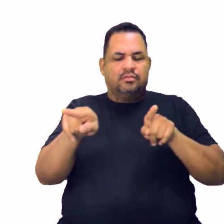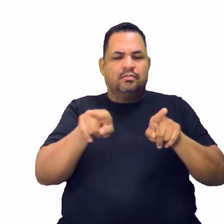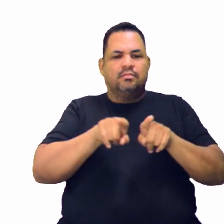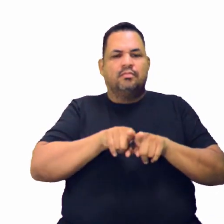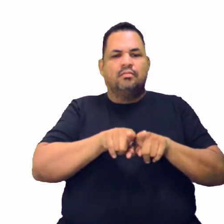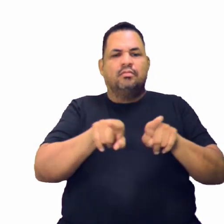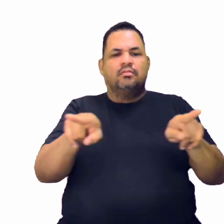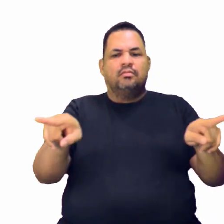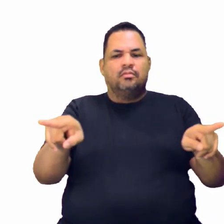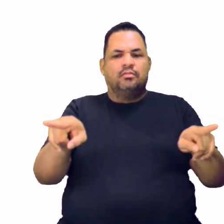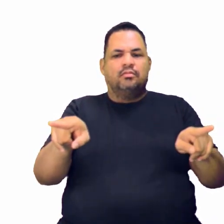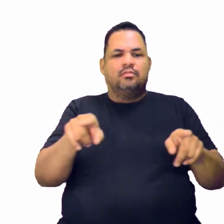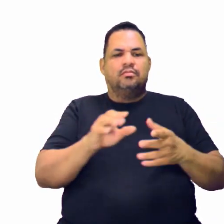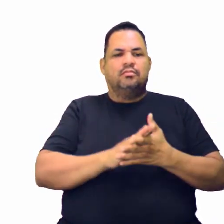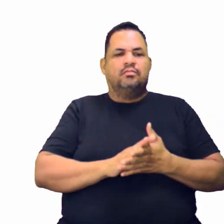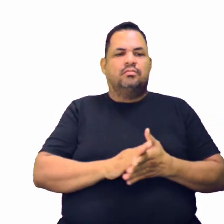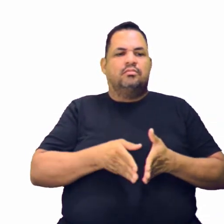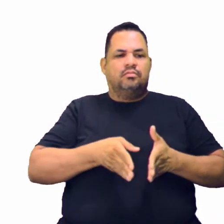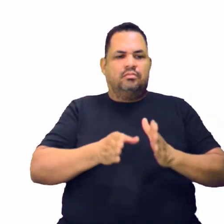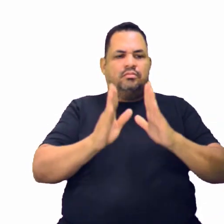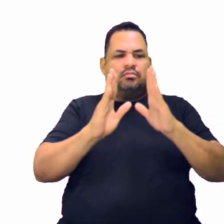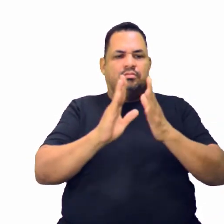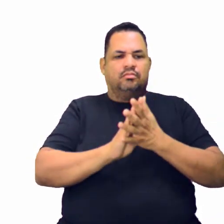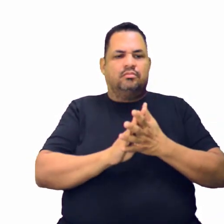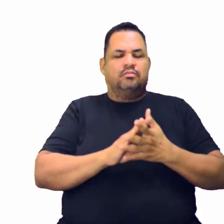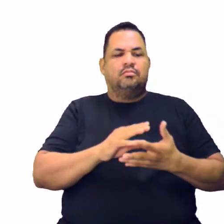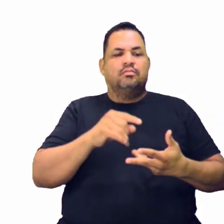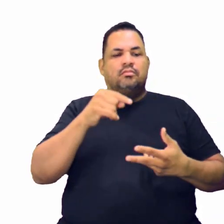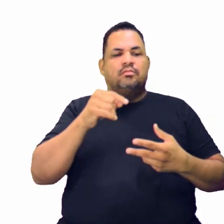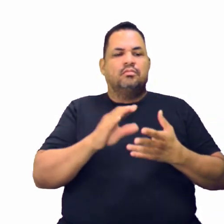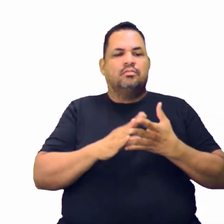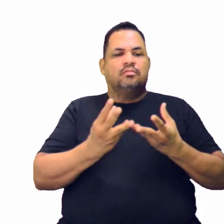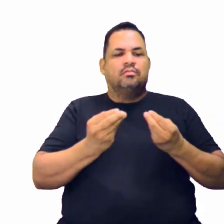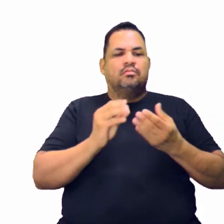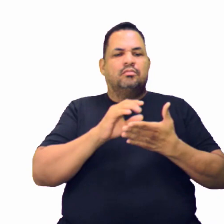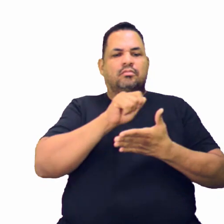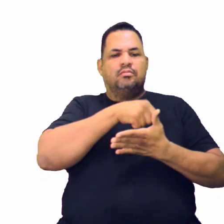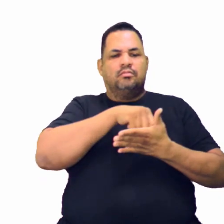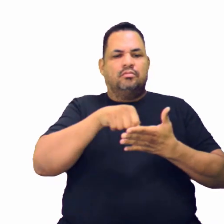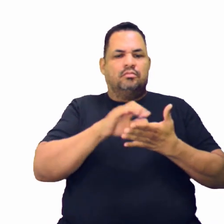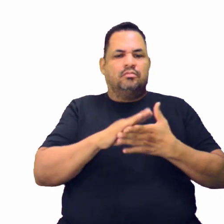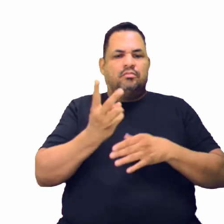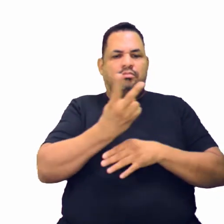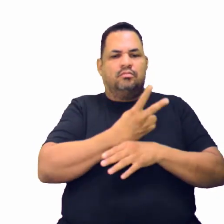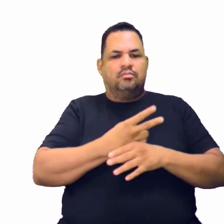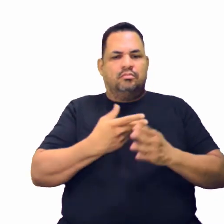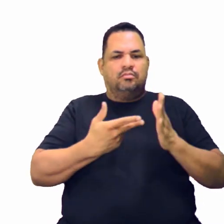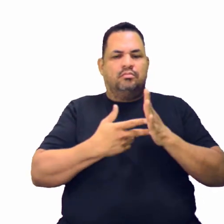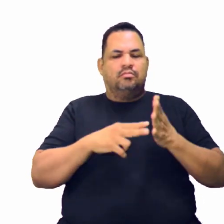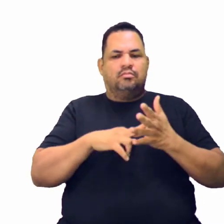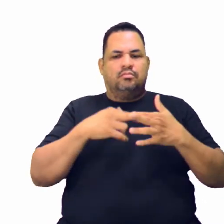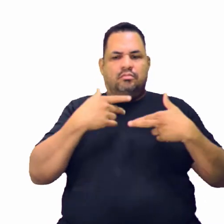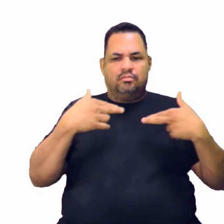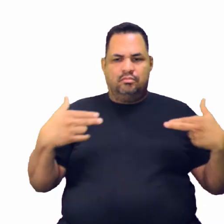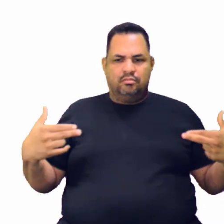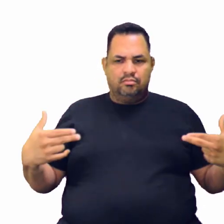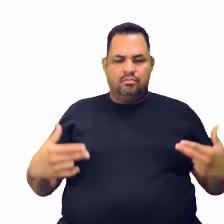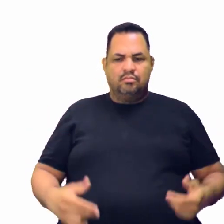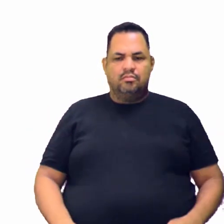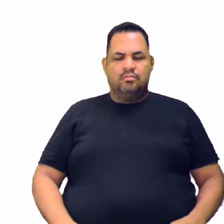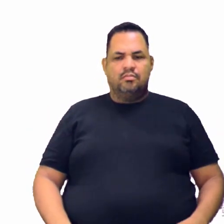bifurca-se em dois sentidos. E. Muitos escritores buscam o sentido das